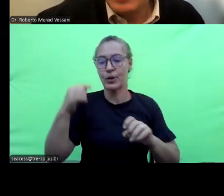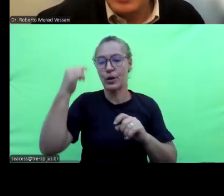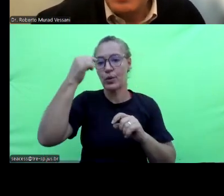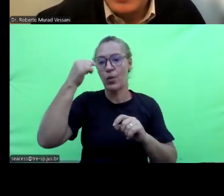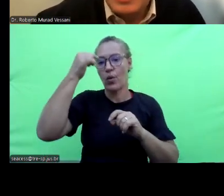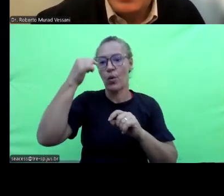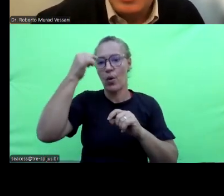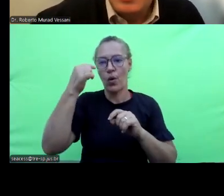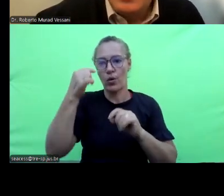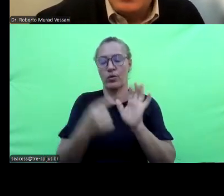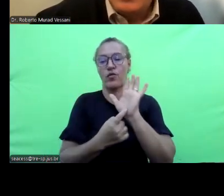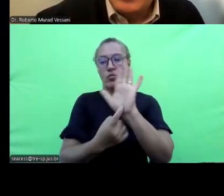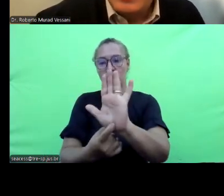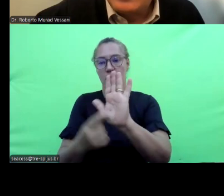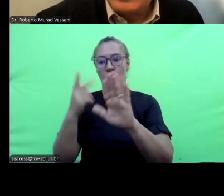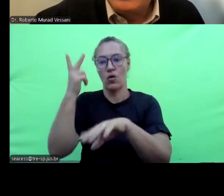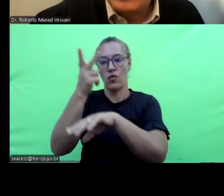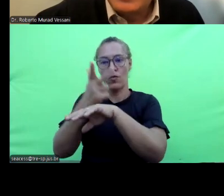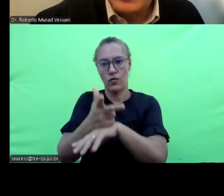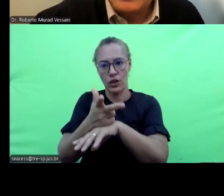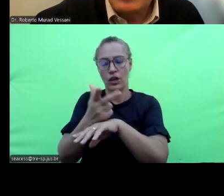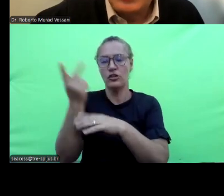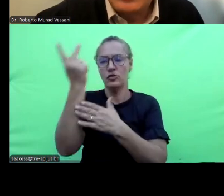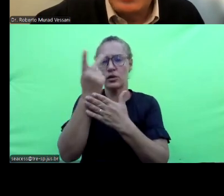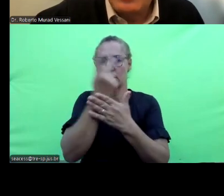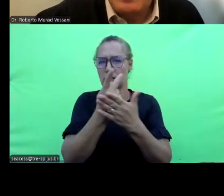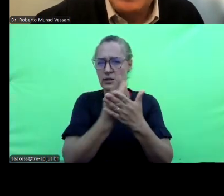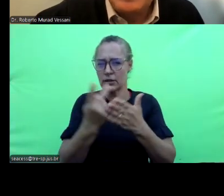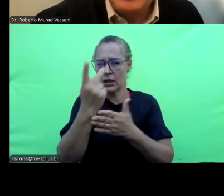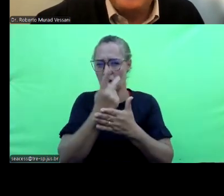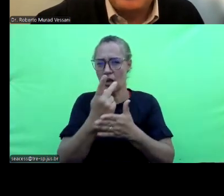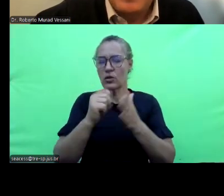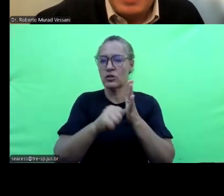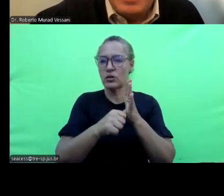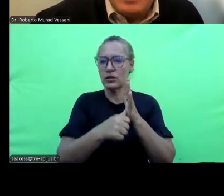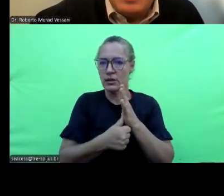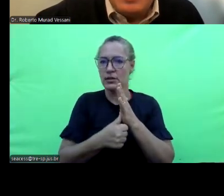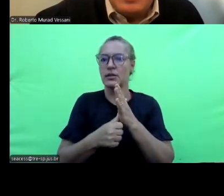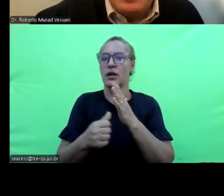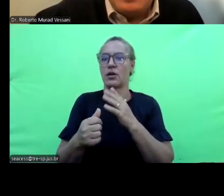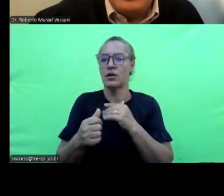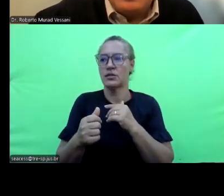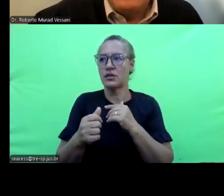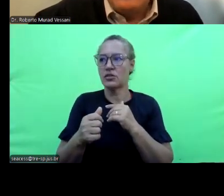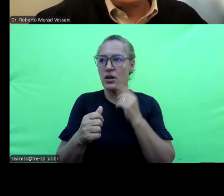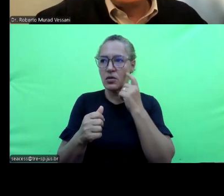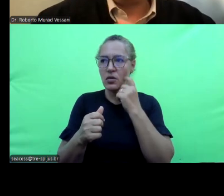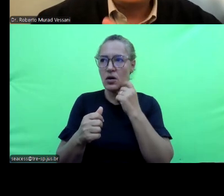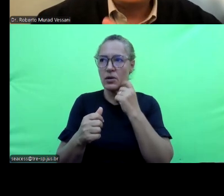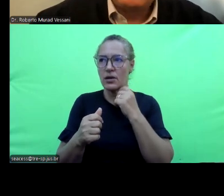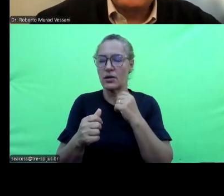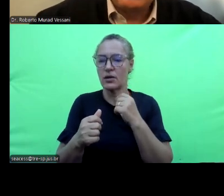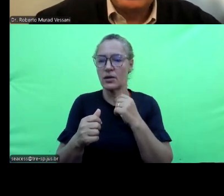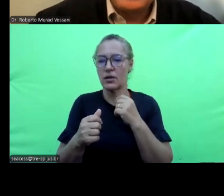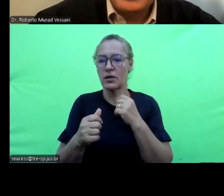um videozinho bastante ilustrativo da Associação Mundial de Glaucoma e que nos ajuda a entender